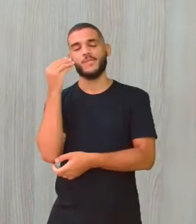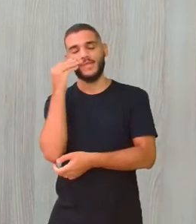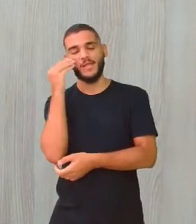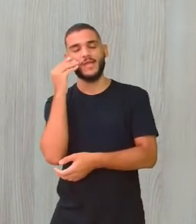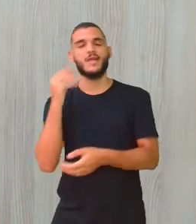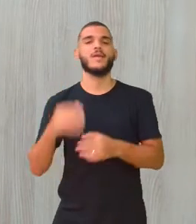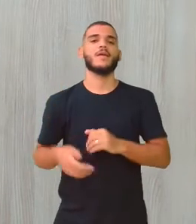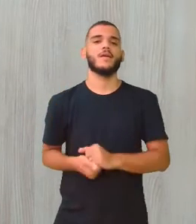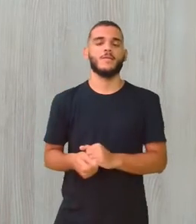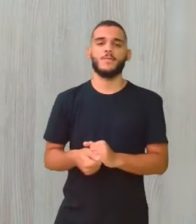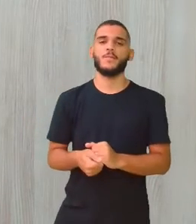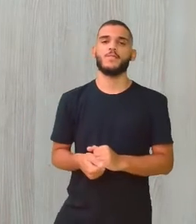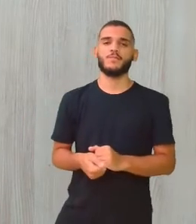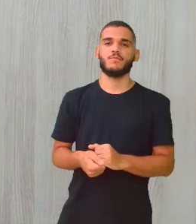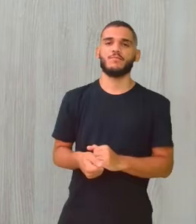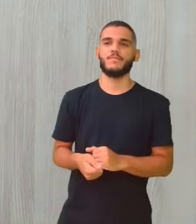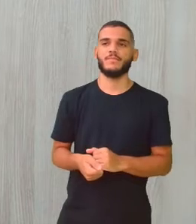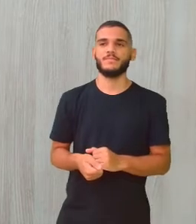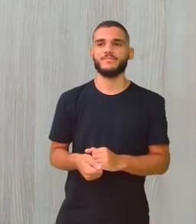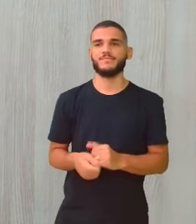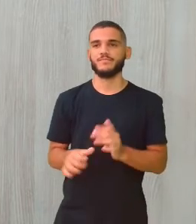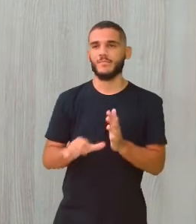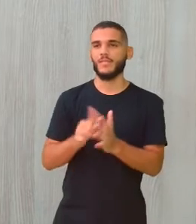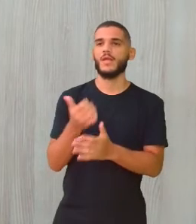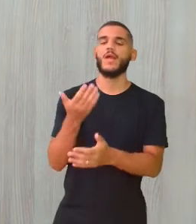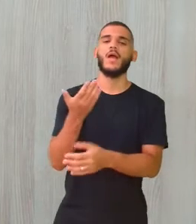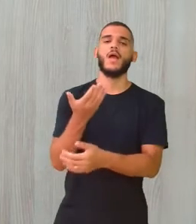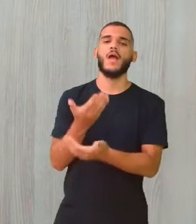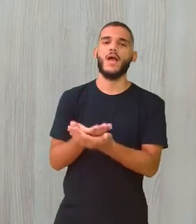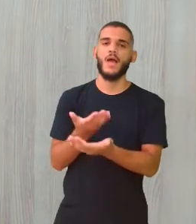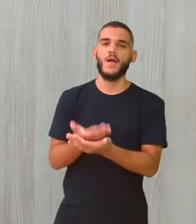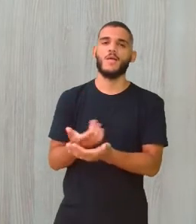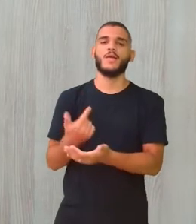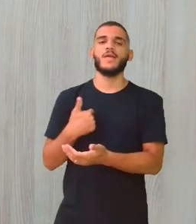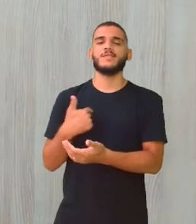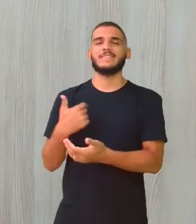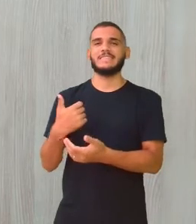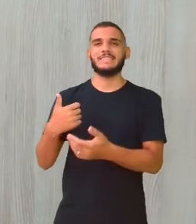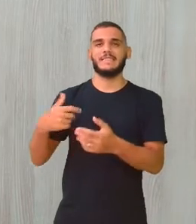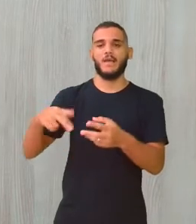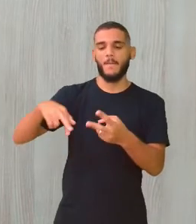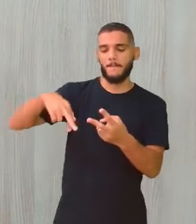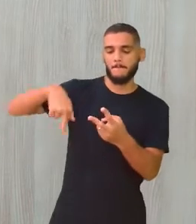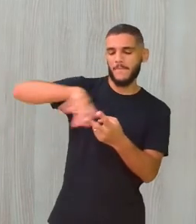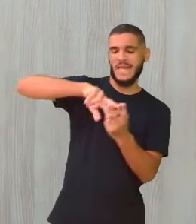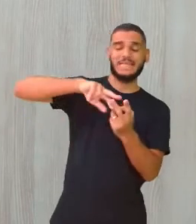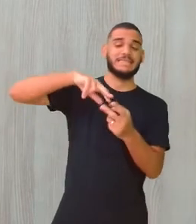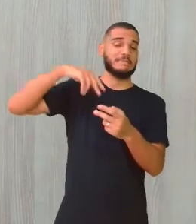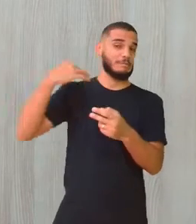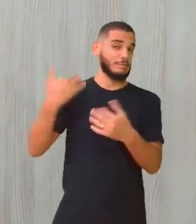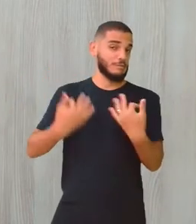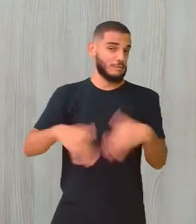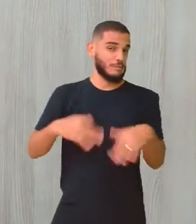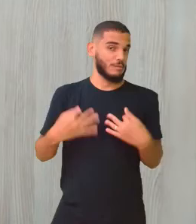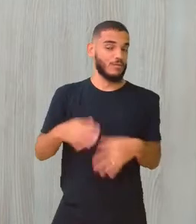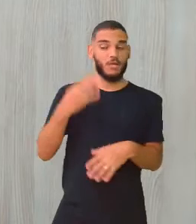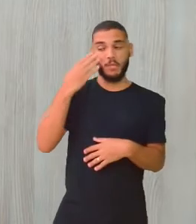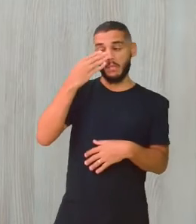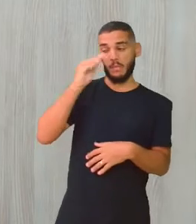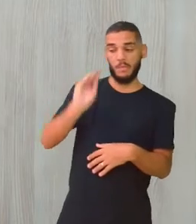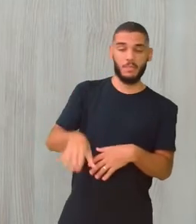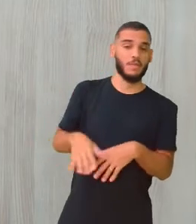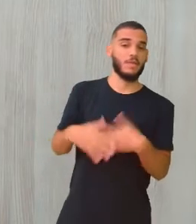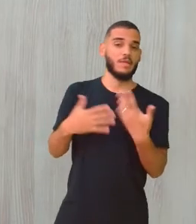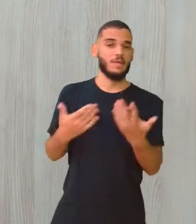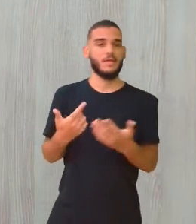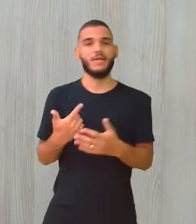aí uma das primeiras aulas levei uma pesada, desisti. Aí, esse negócio não é pra mim não,